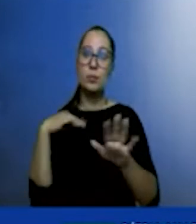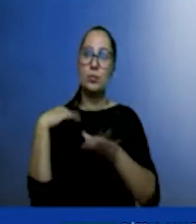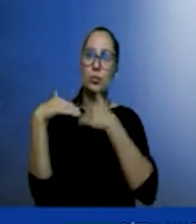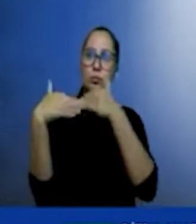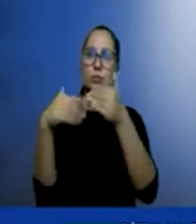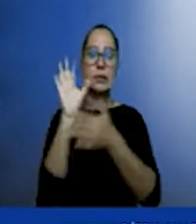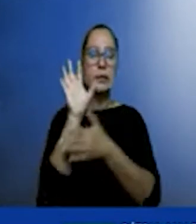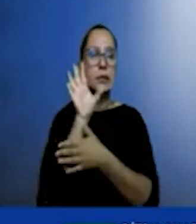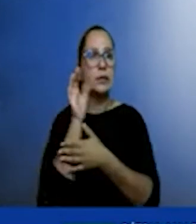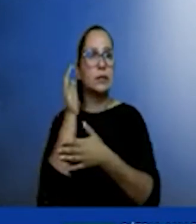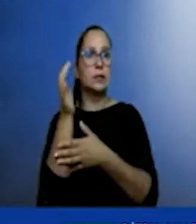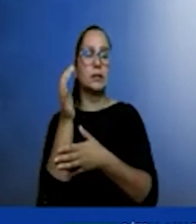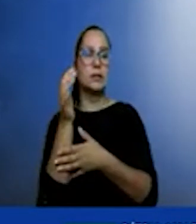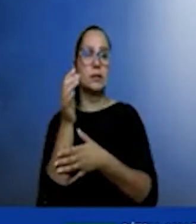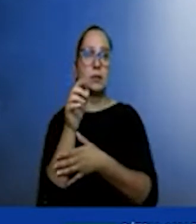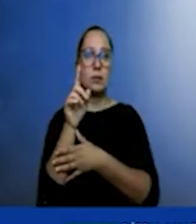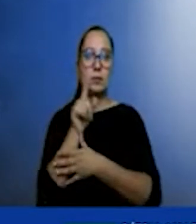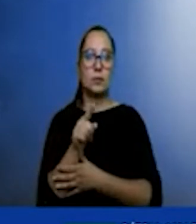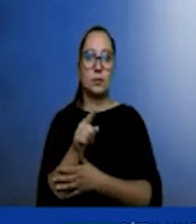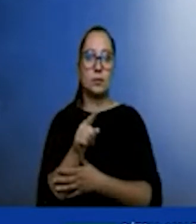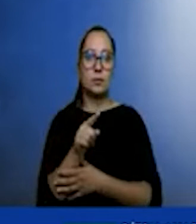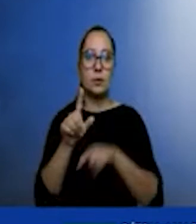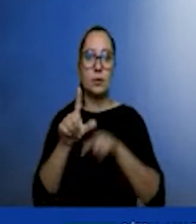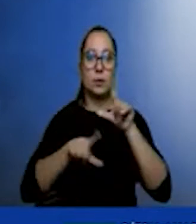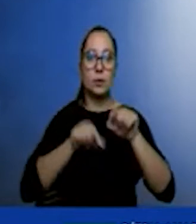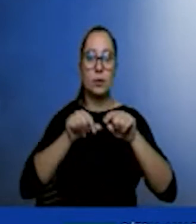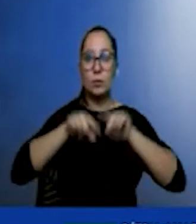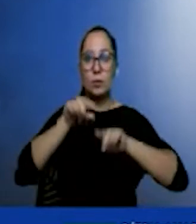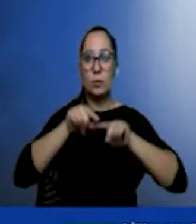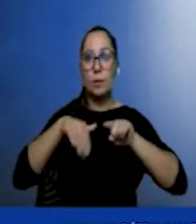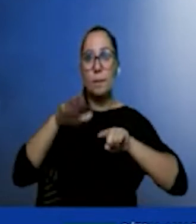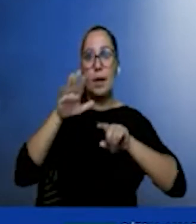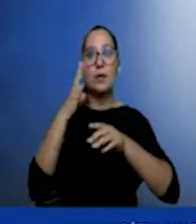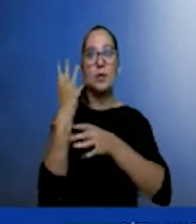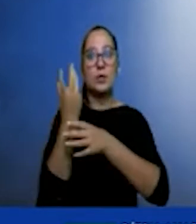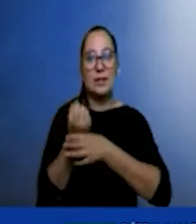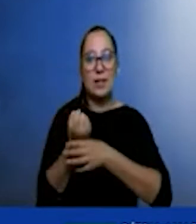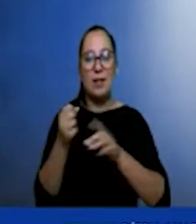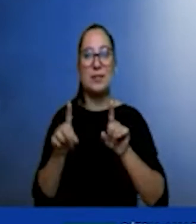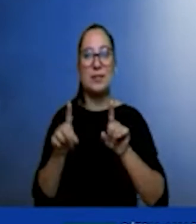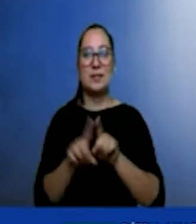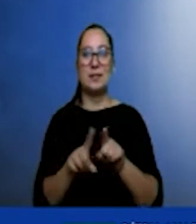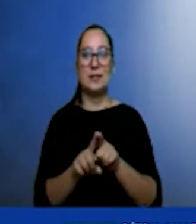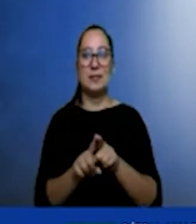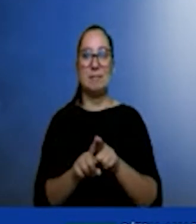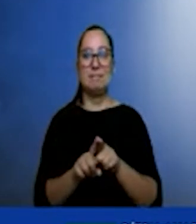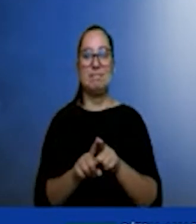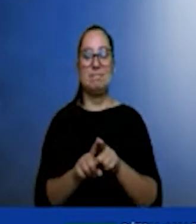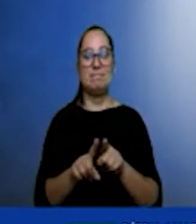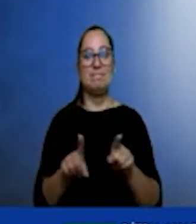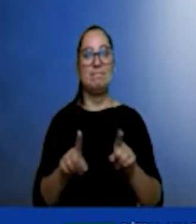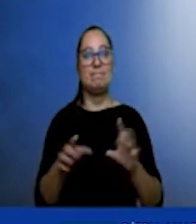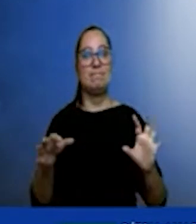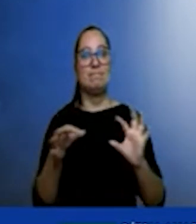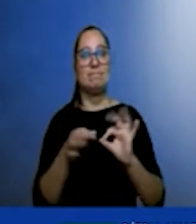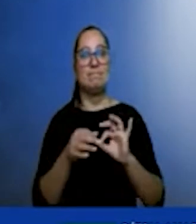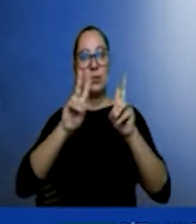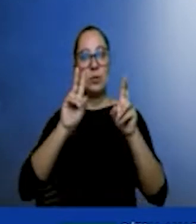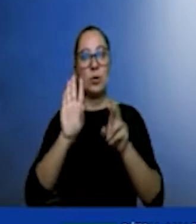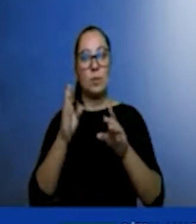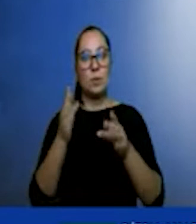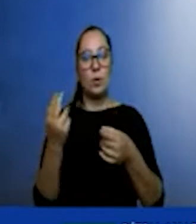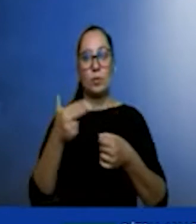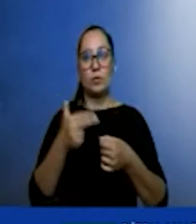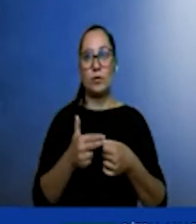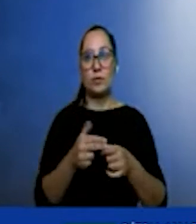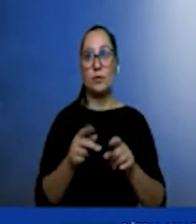decisão de optar por um produto cada vez mais sustentável. Eu acho que isso também vale para a questão dos biocombustíveis, mas isso também... Acho que a gente